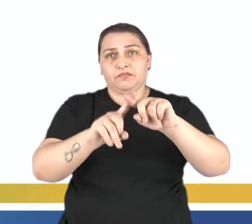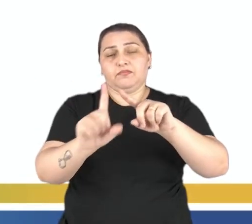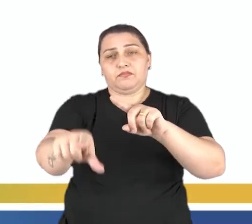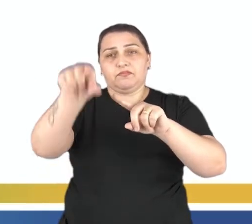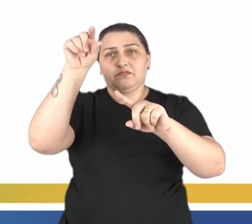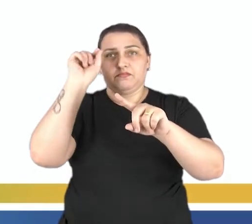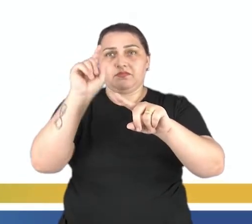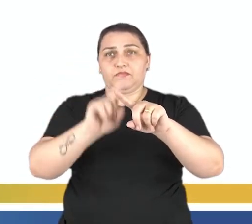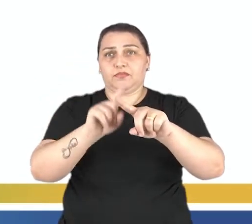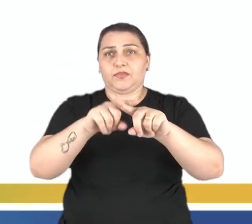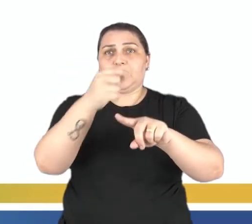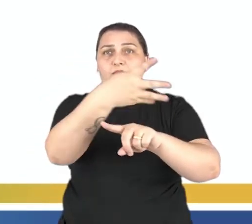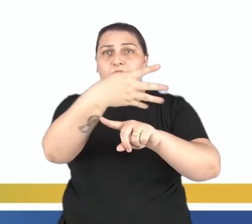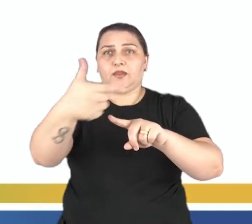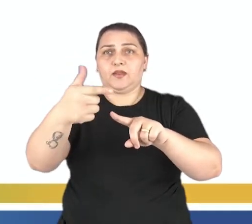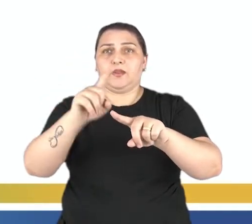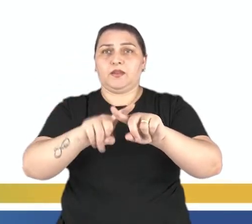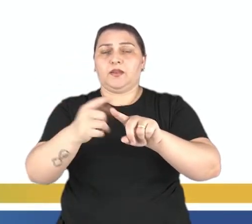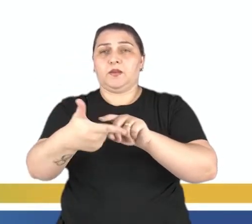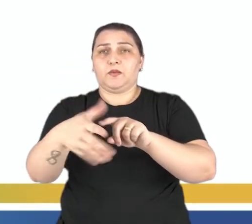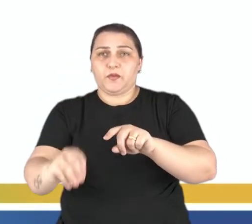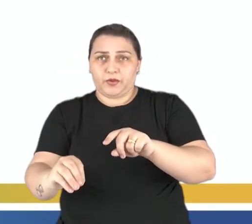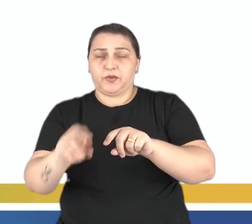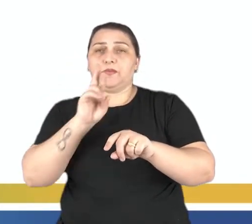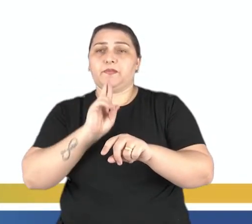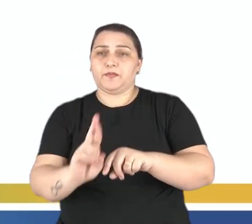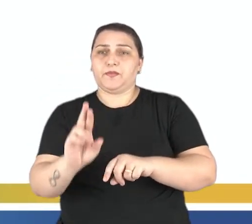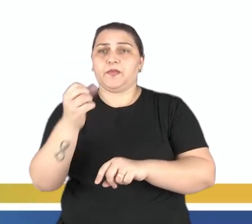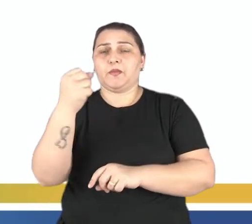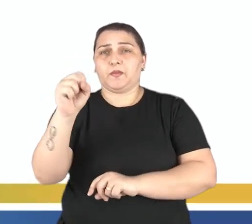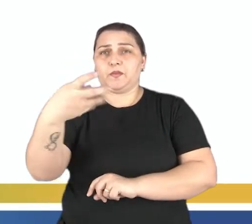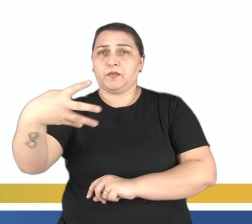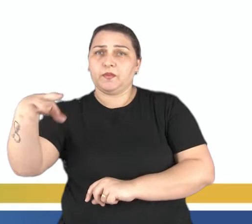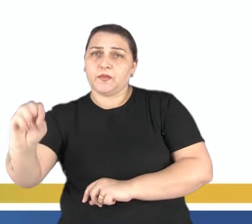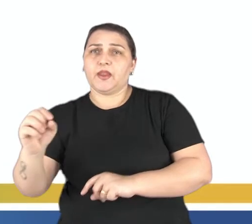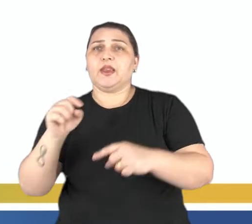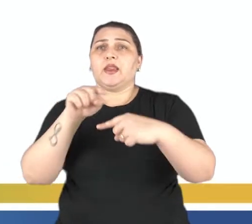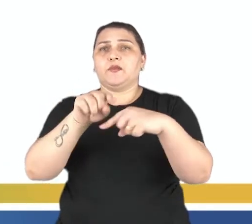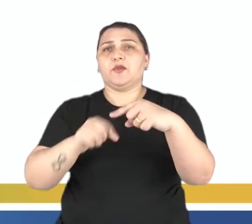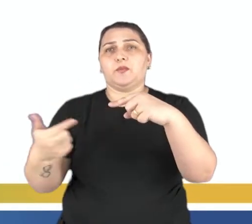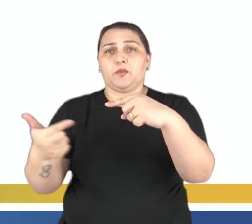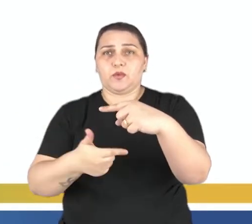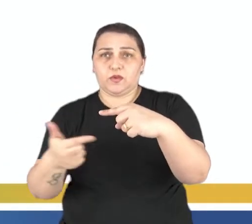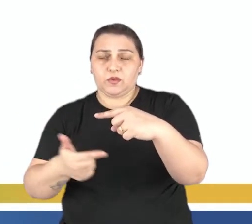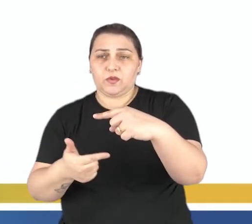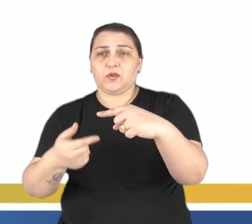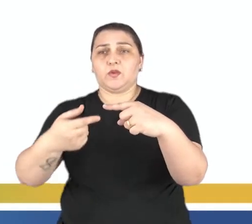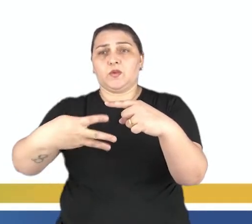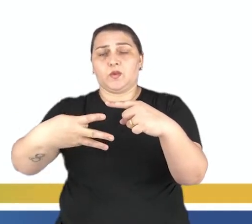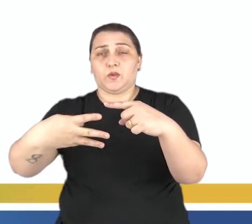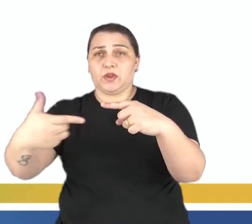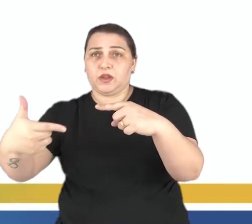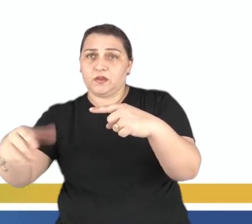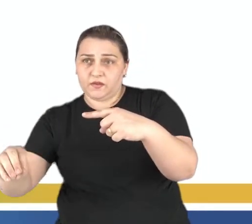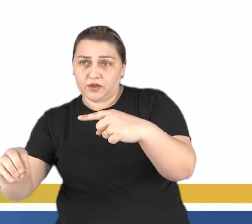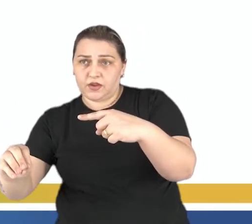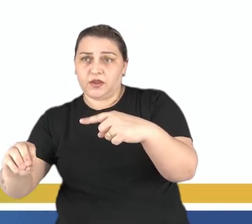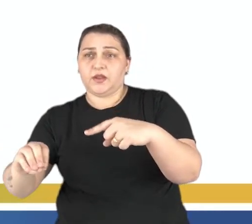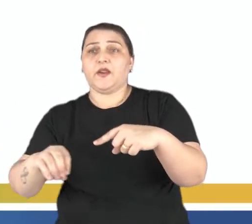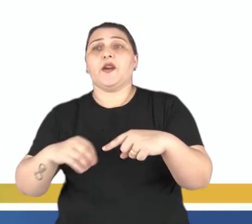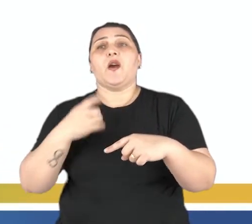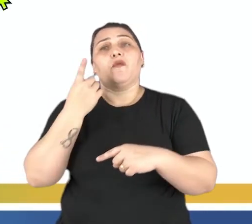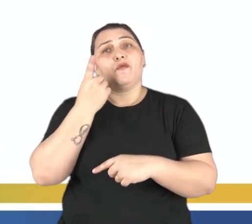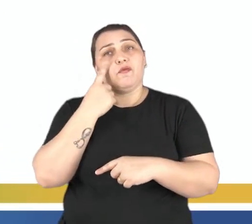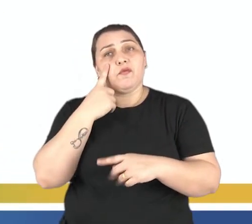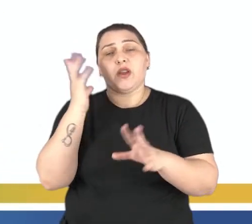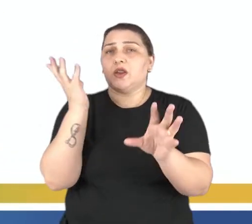escolhemos multiplicar 42 por 20, o que vai dar 840 e dividido por 2, 420. Então, veja